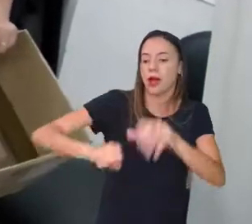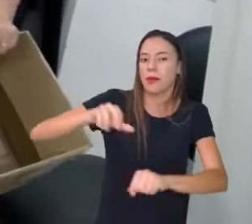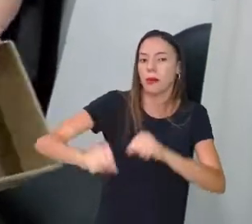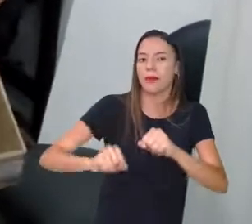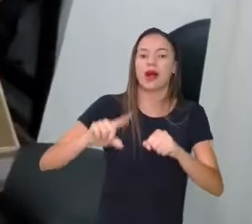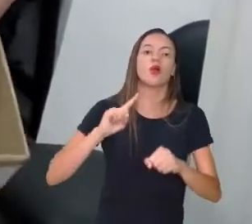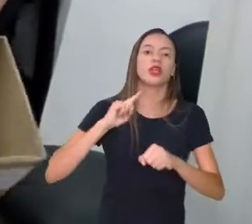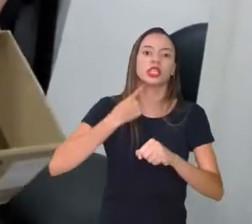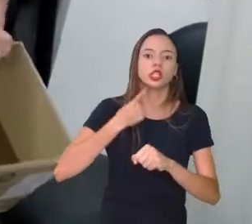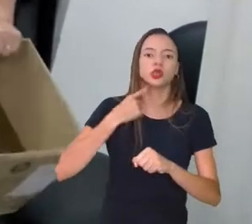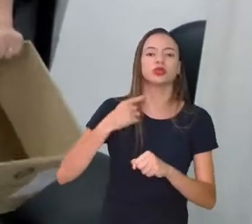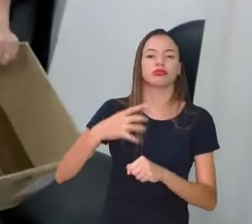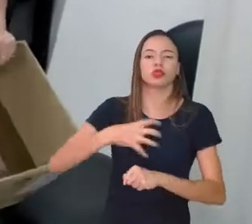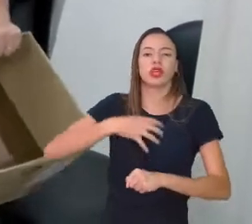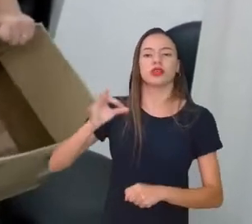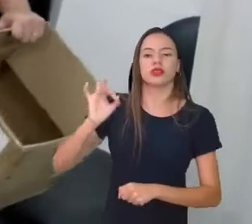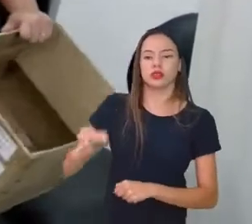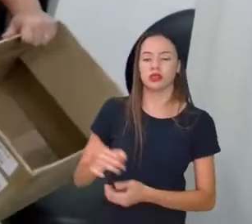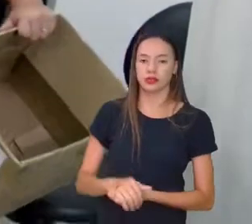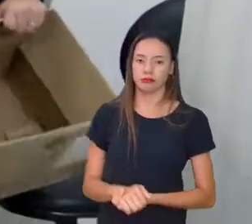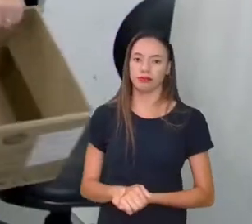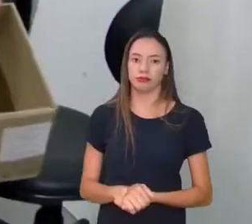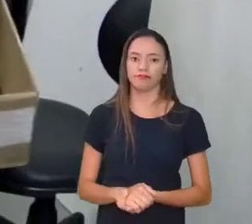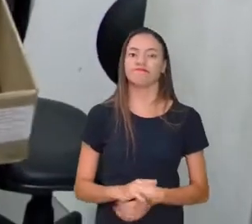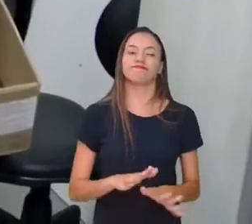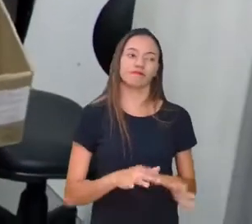adequada. Perfeito. Então é isso. A gente fica por aqui, não é,